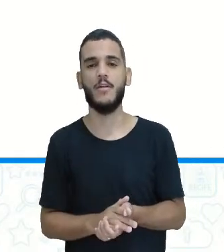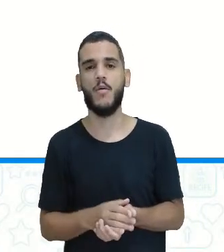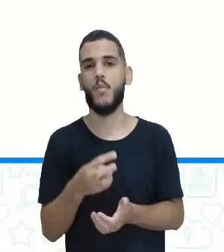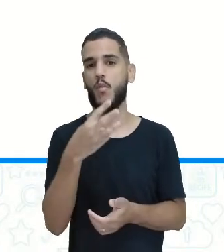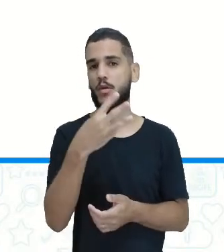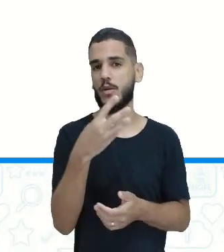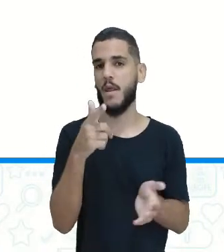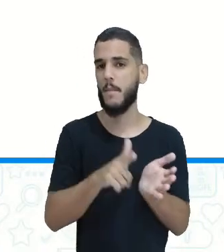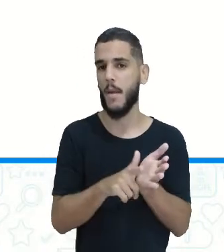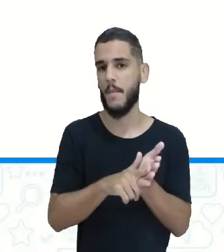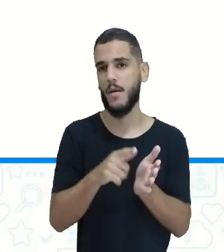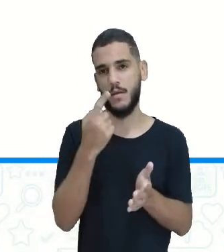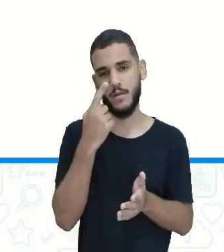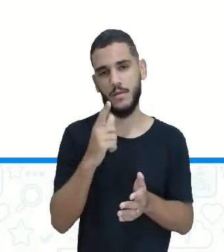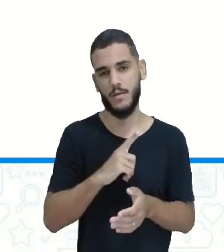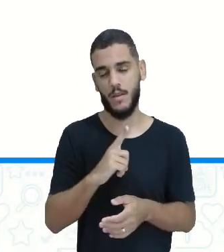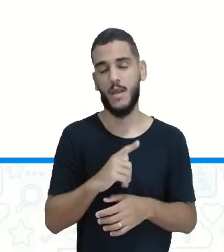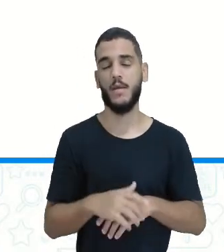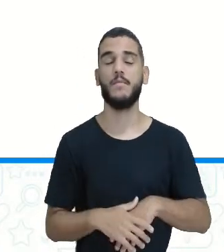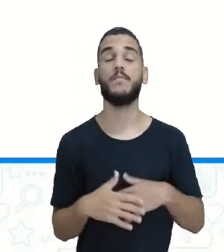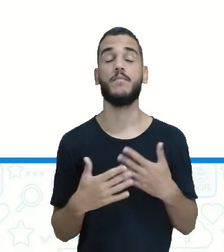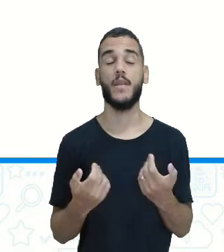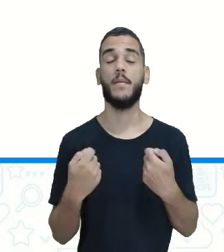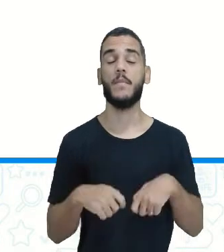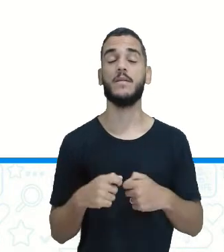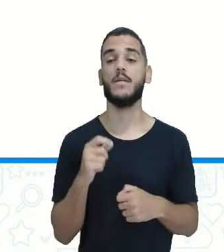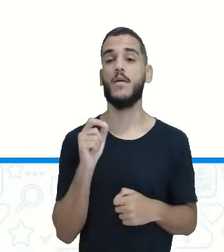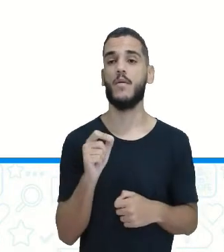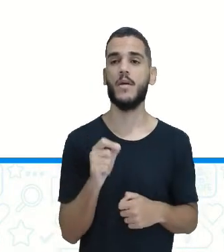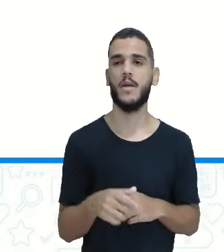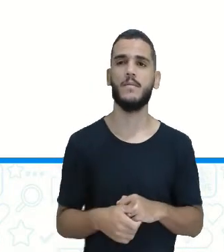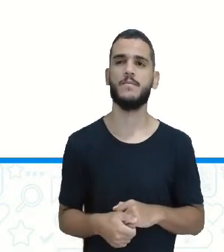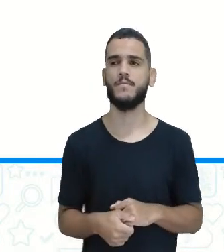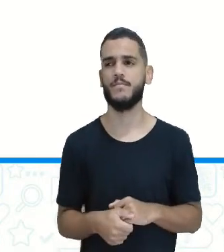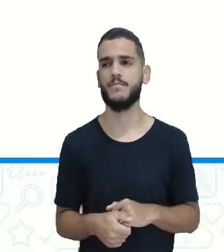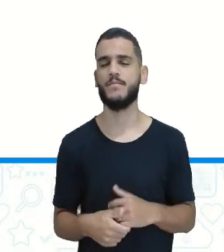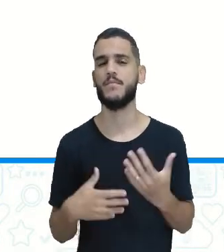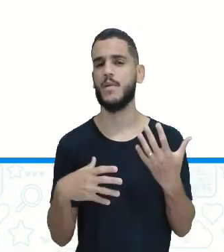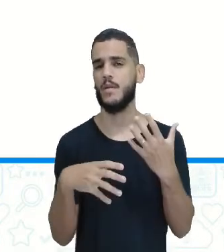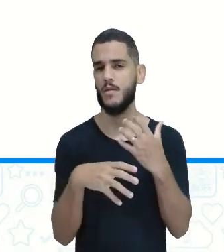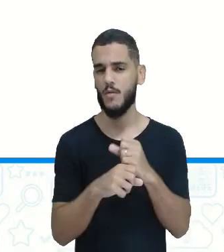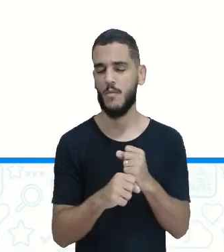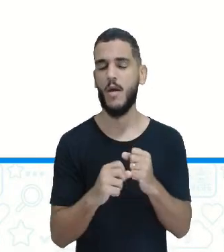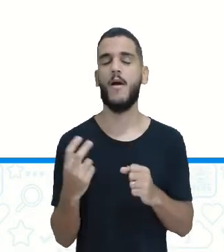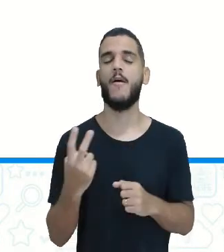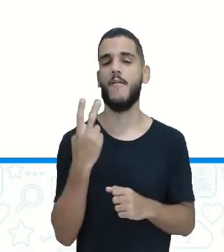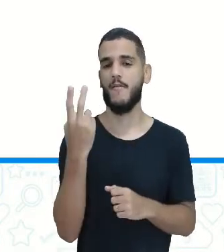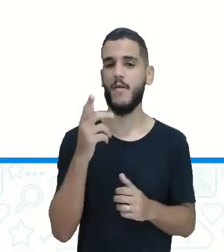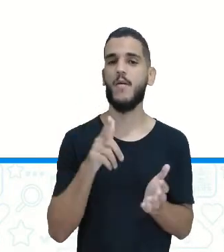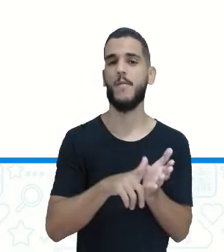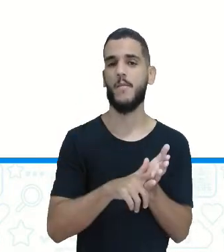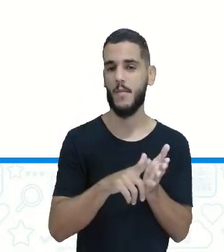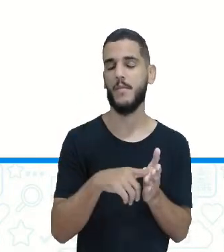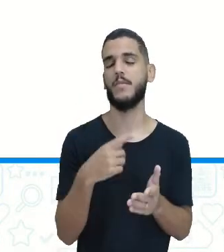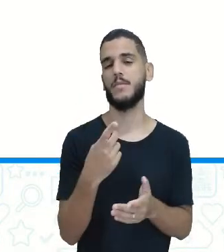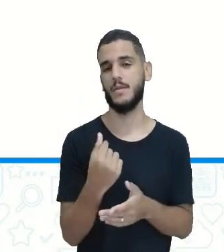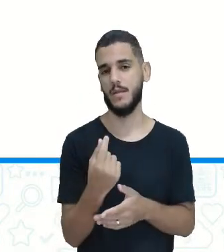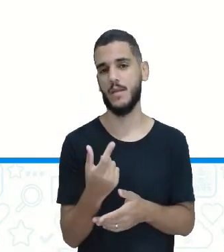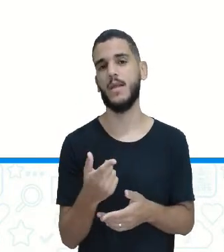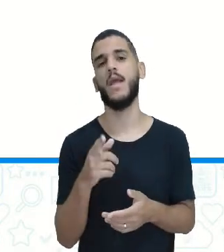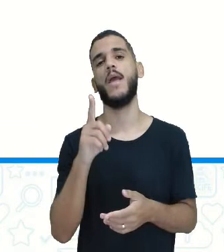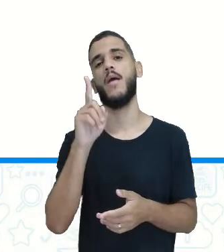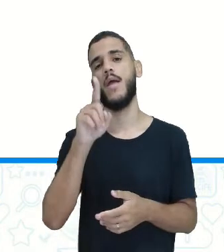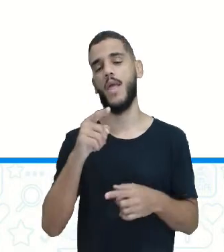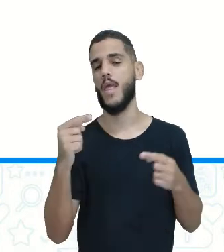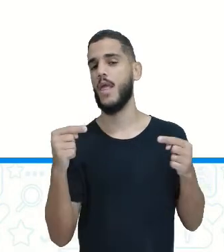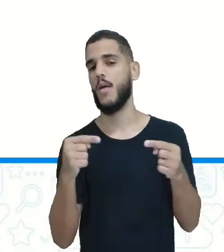aí? O que é que vocês precisam fazer? Somar aí os valores dessas cédulas para saber se corresponde a